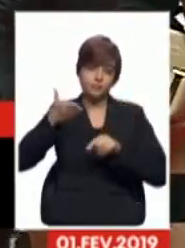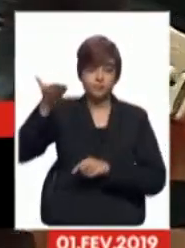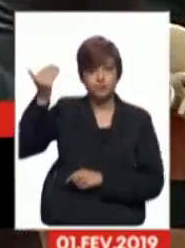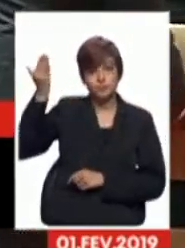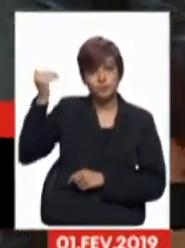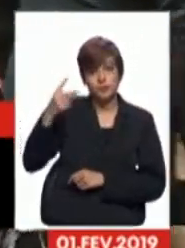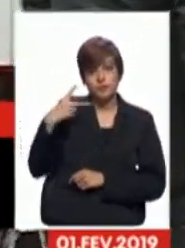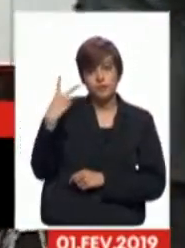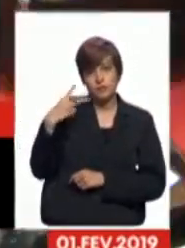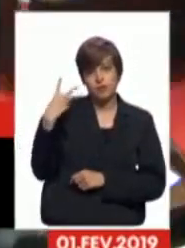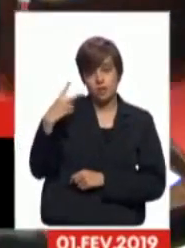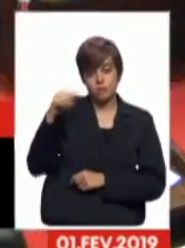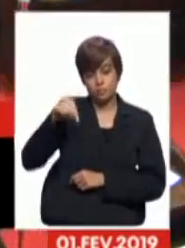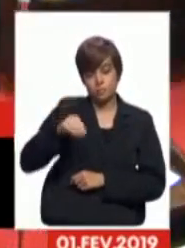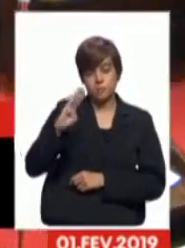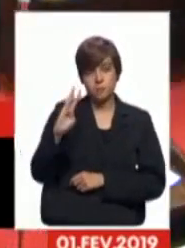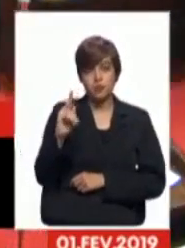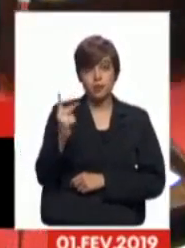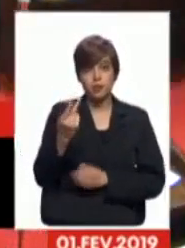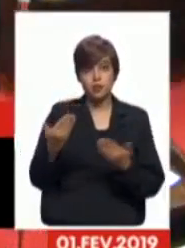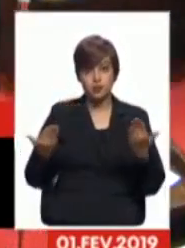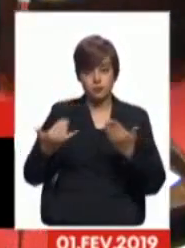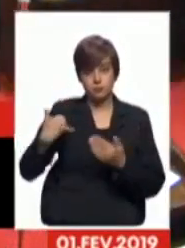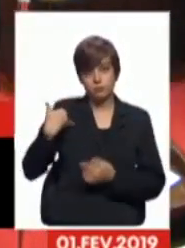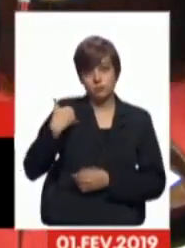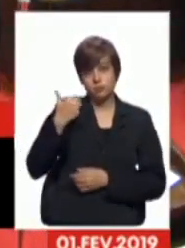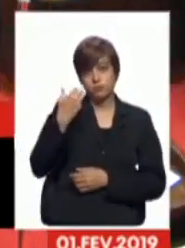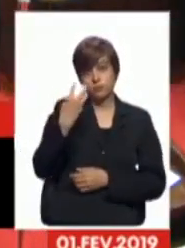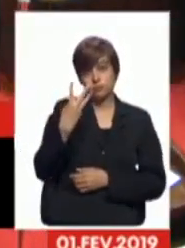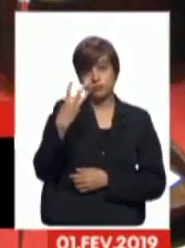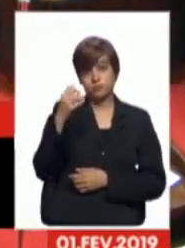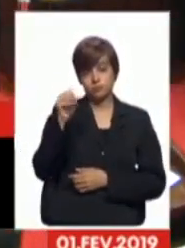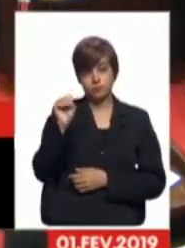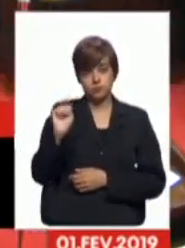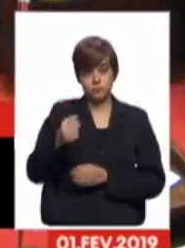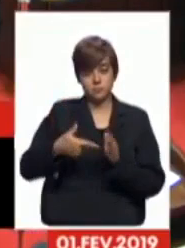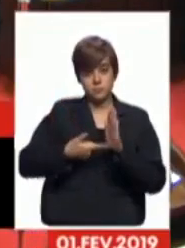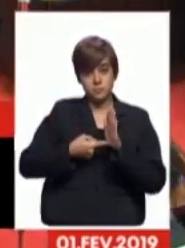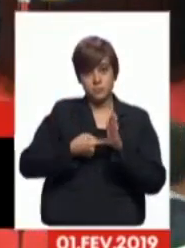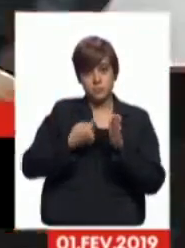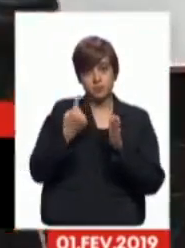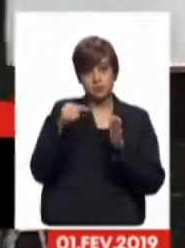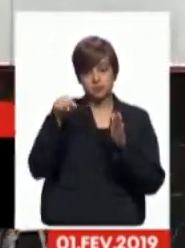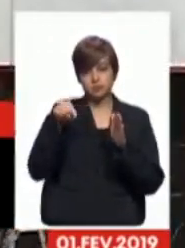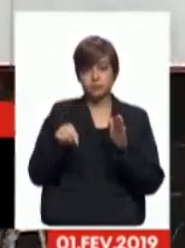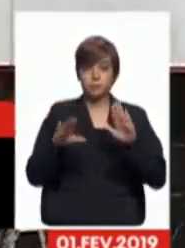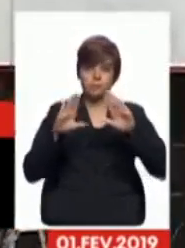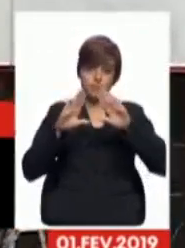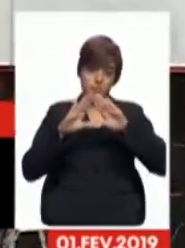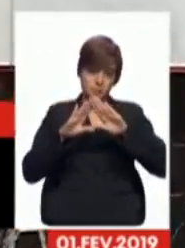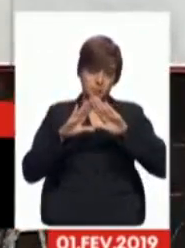Câmara Municipal de Belo Horizonte. Assume, aos 38 anos, o primeiro mandato aqui na Assembleia.